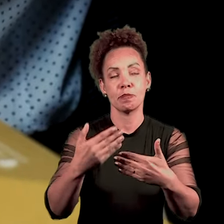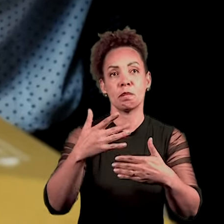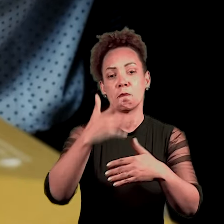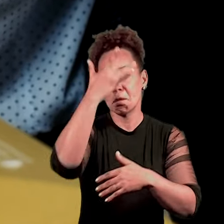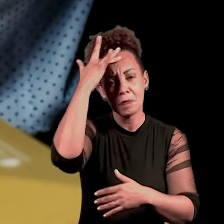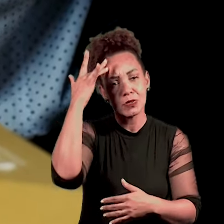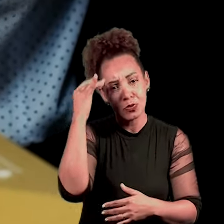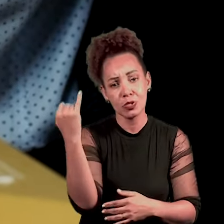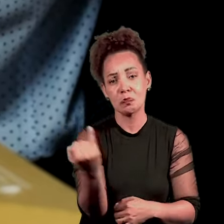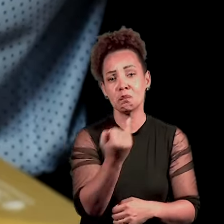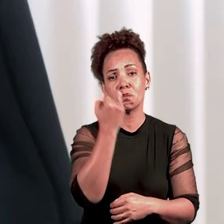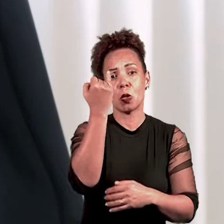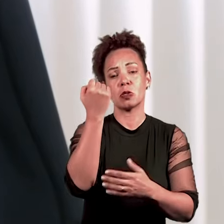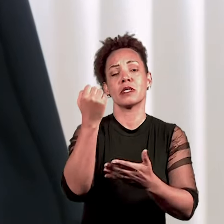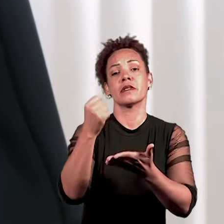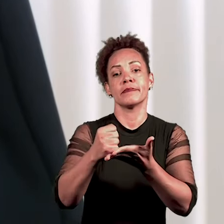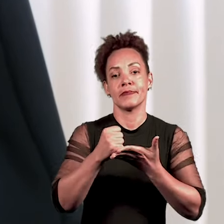lembro...